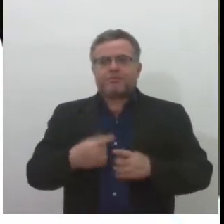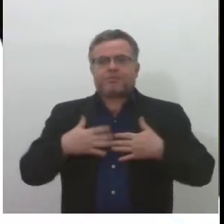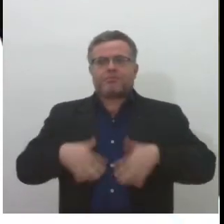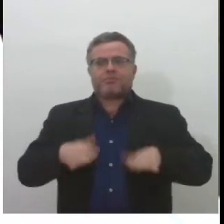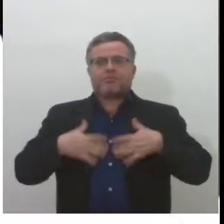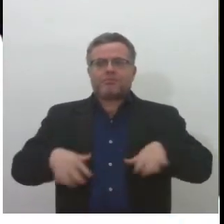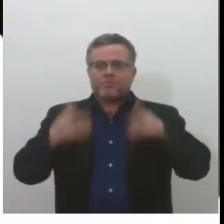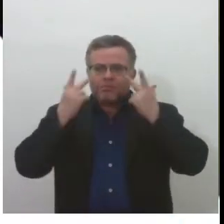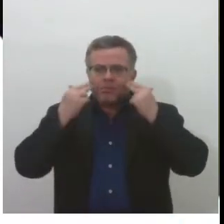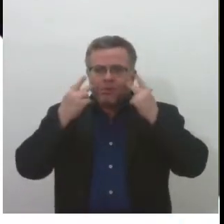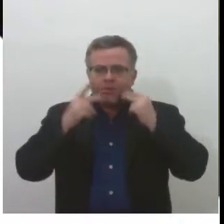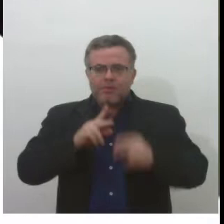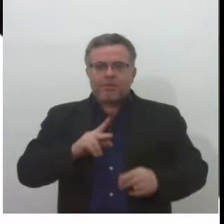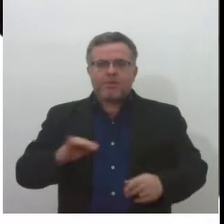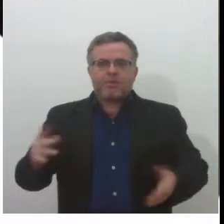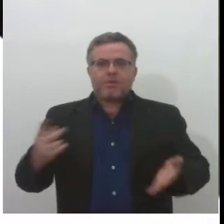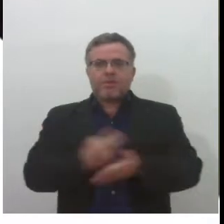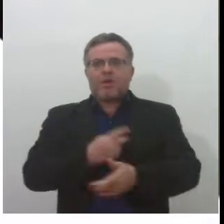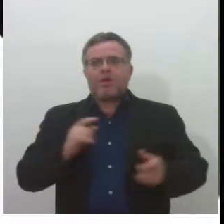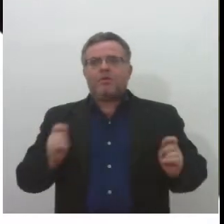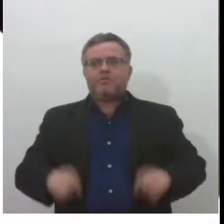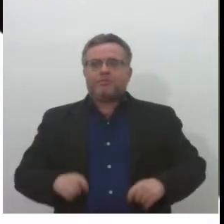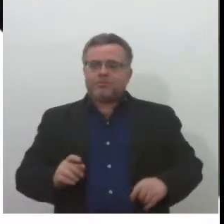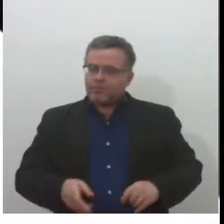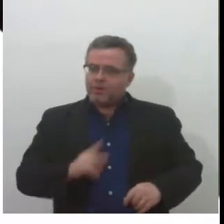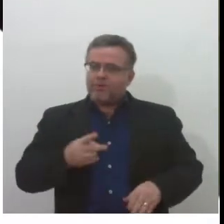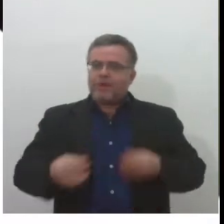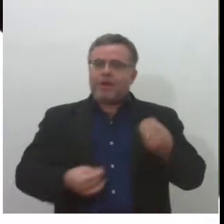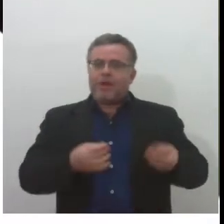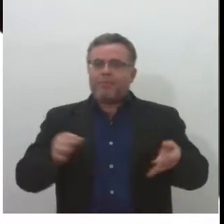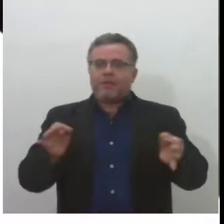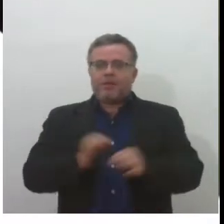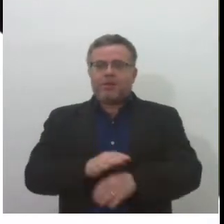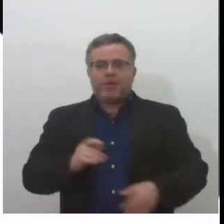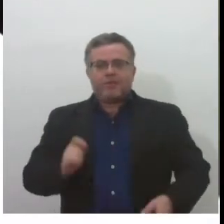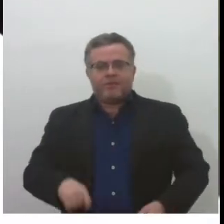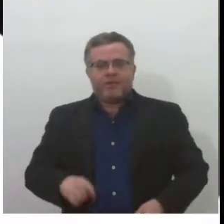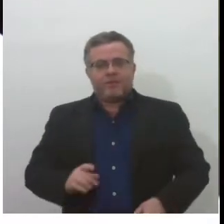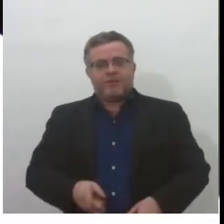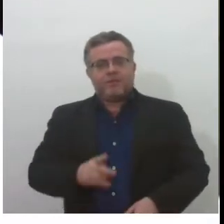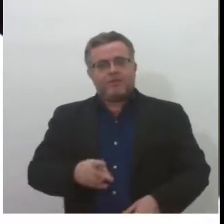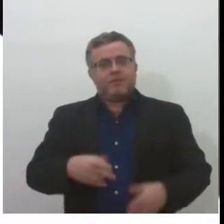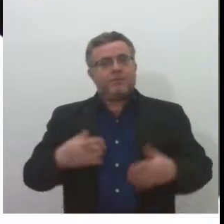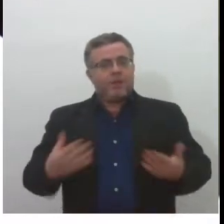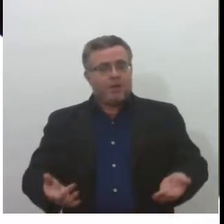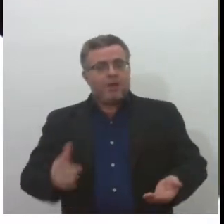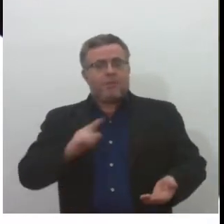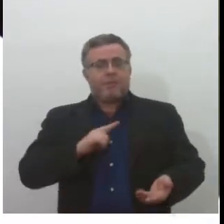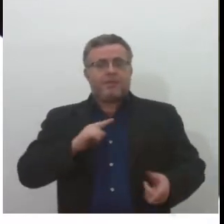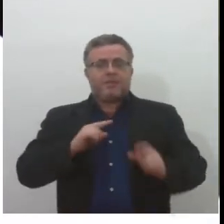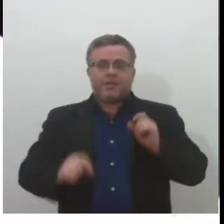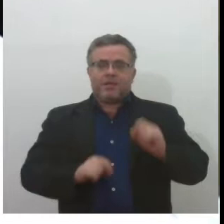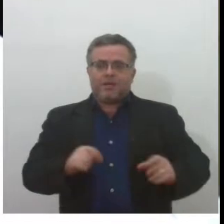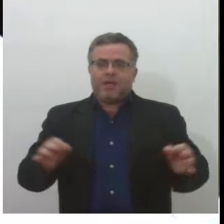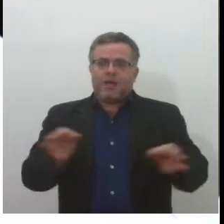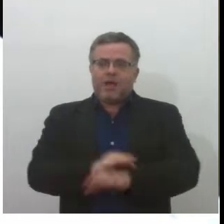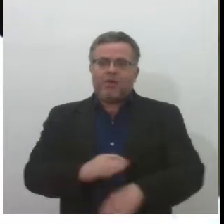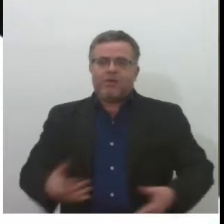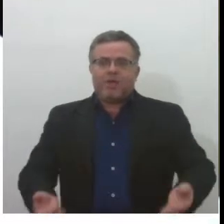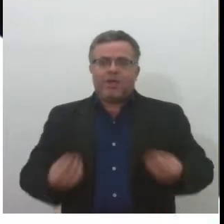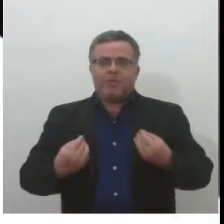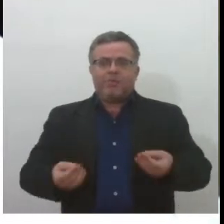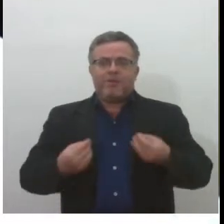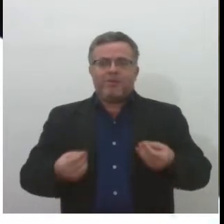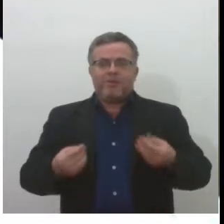que levar beijar deixar isso acontecer de forma natural e lembrar também que nem toda vez que o neném chora e reclama